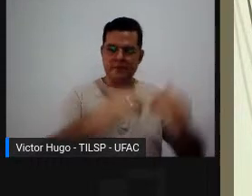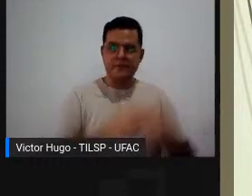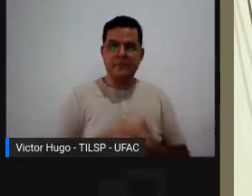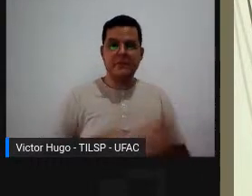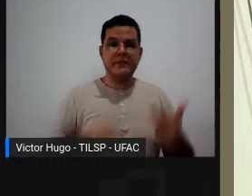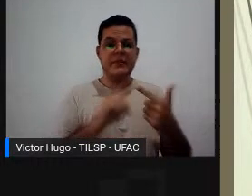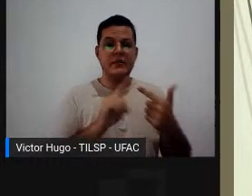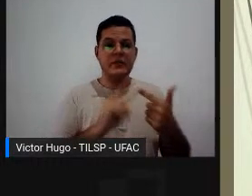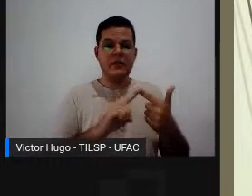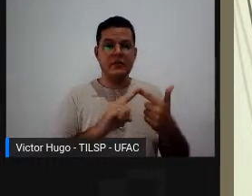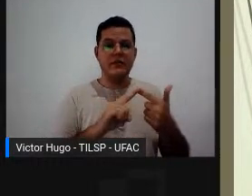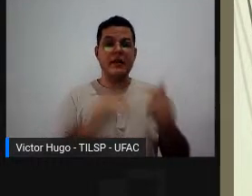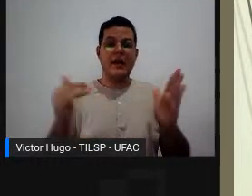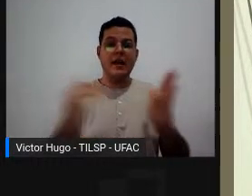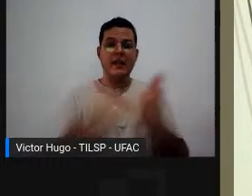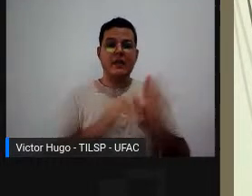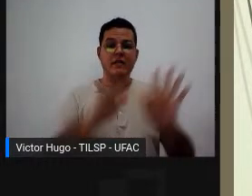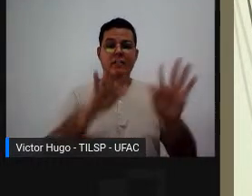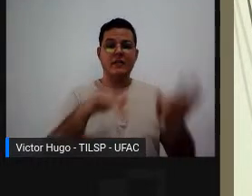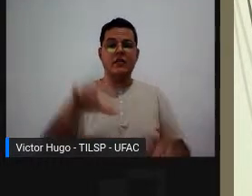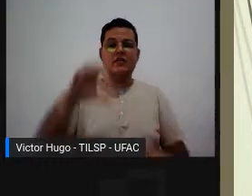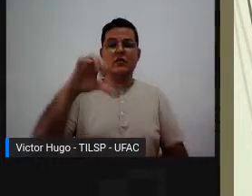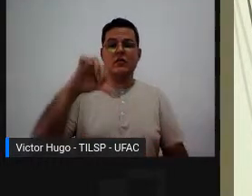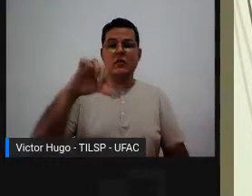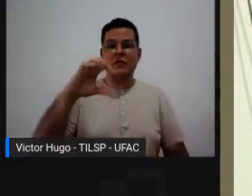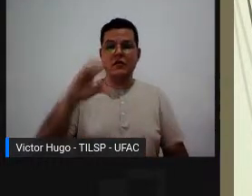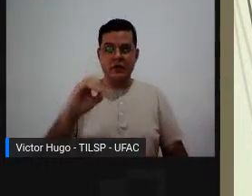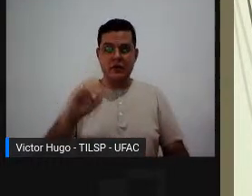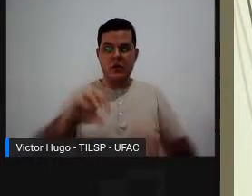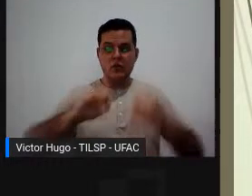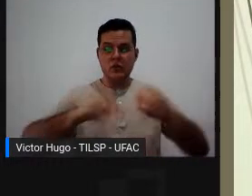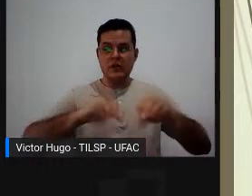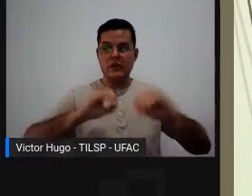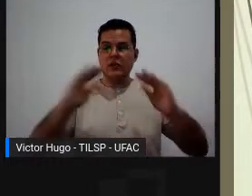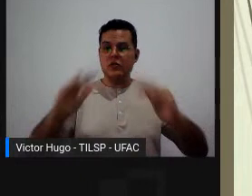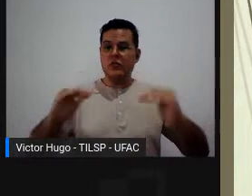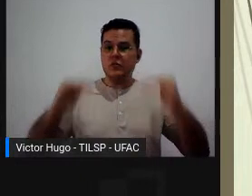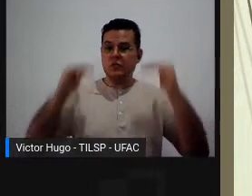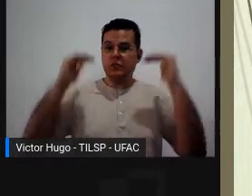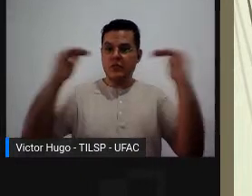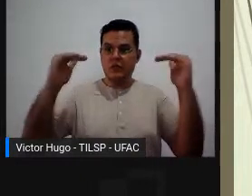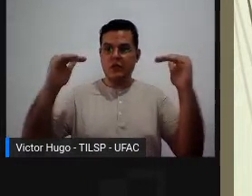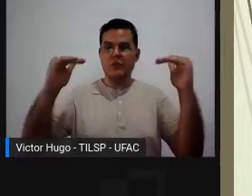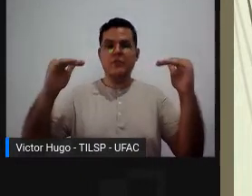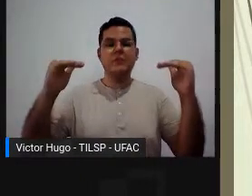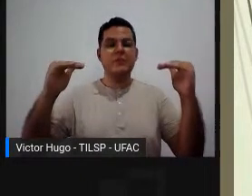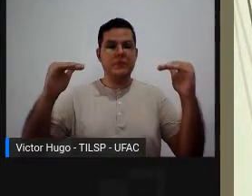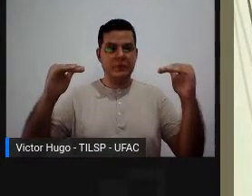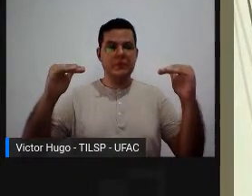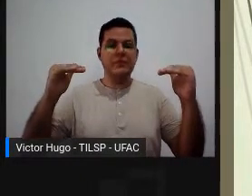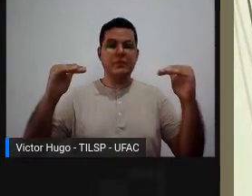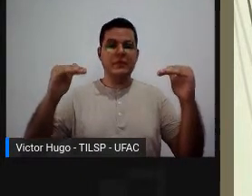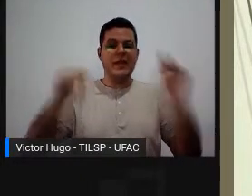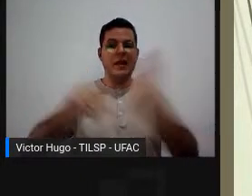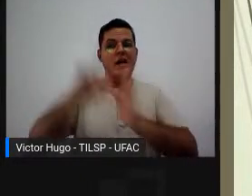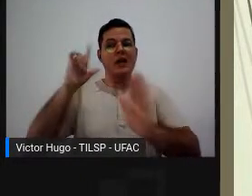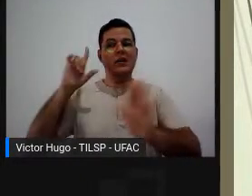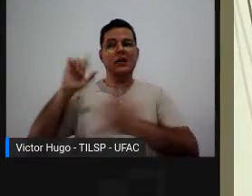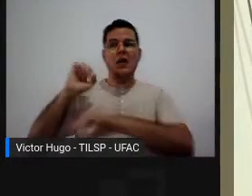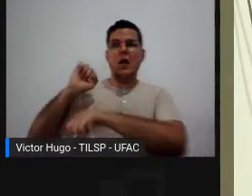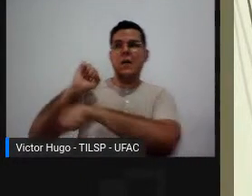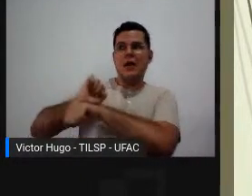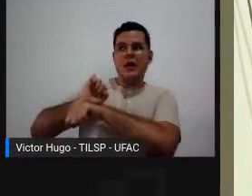superior no geral, após um longo período de estagnação, deu mostras de que estava recuperando sua capacidade de